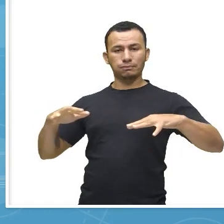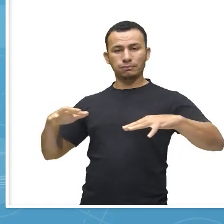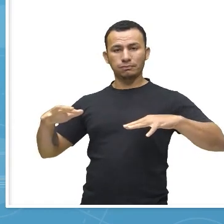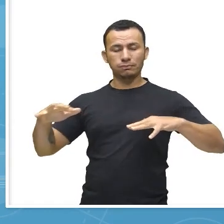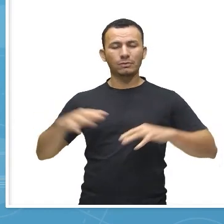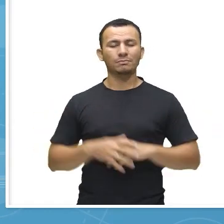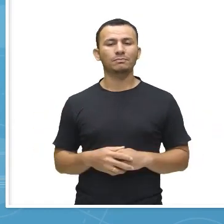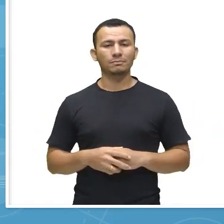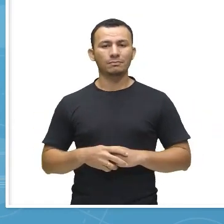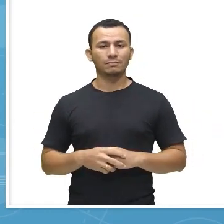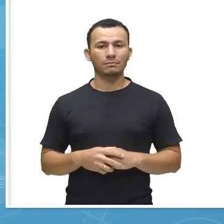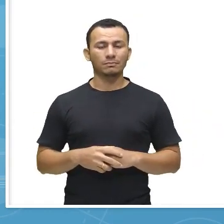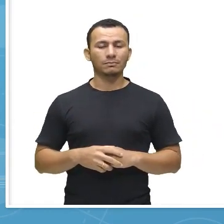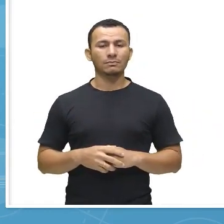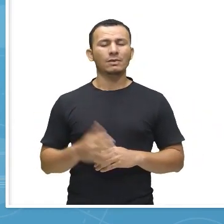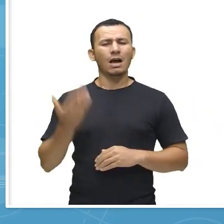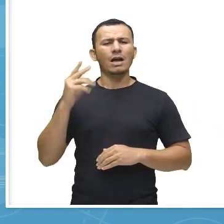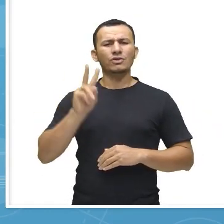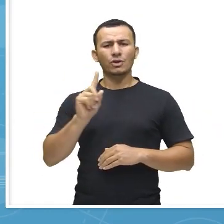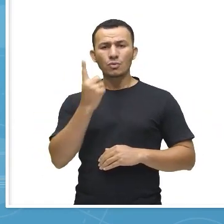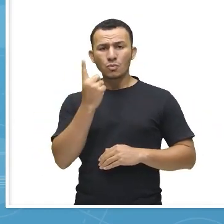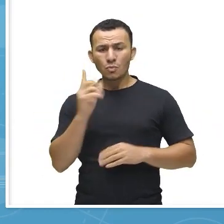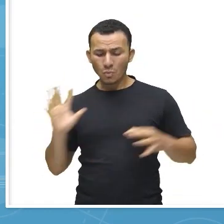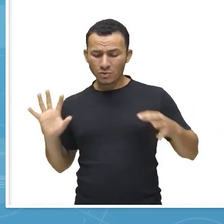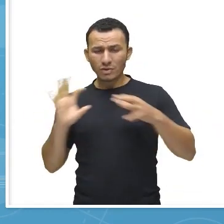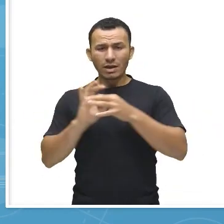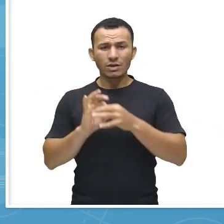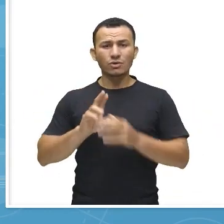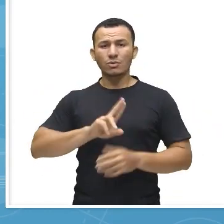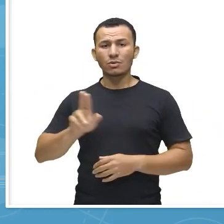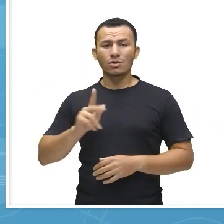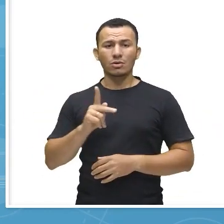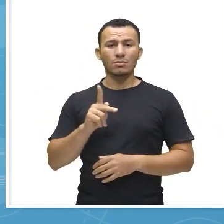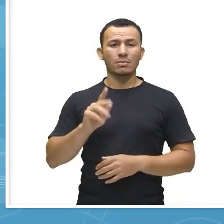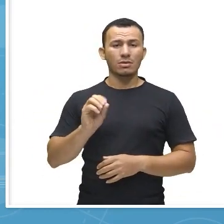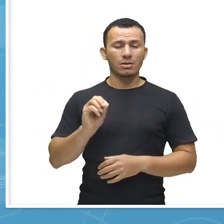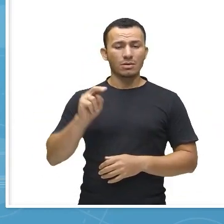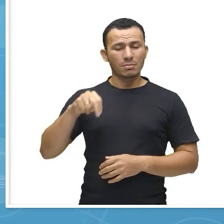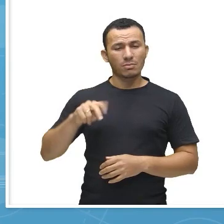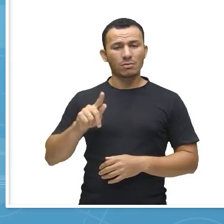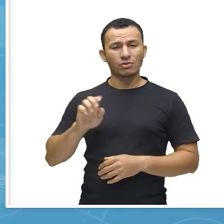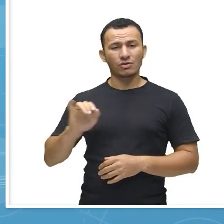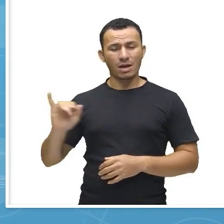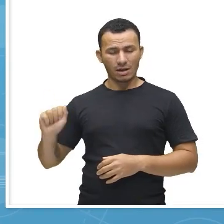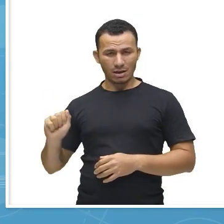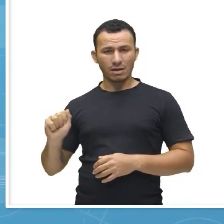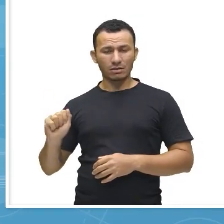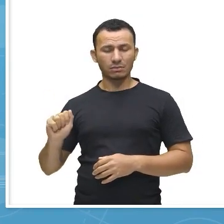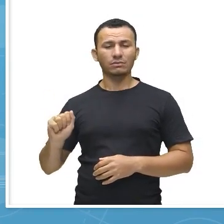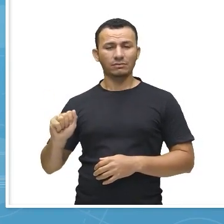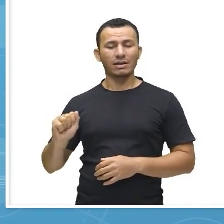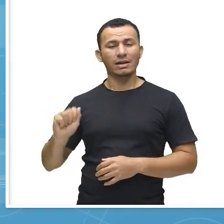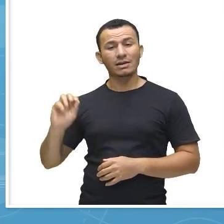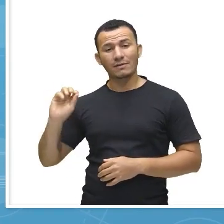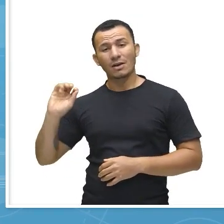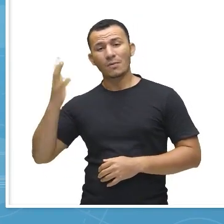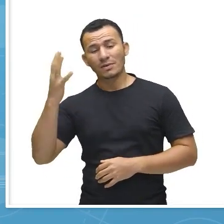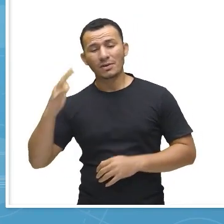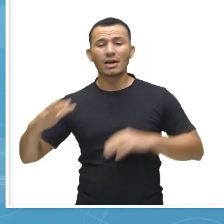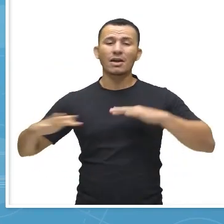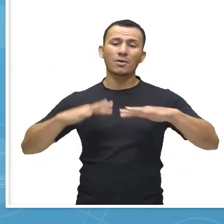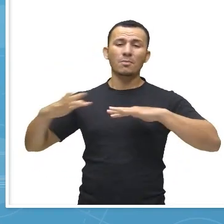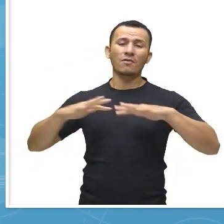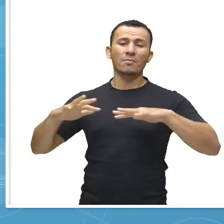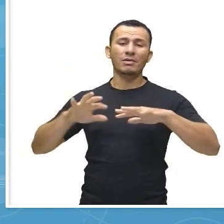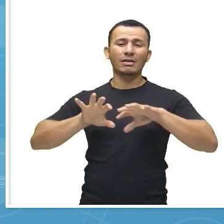A Pangeia. Então aí a Pangeia era o único continente e com a evolução, né, com o movimento, acabou